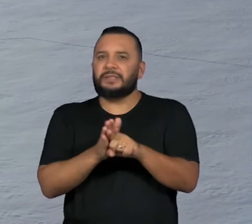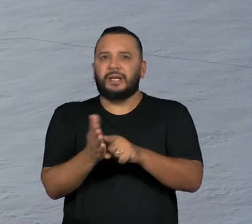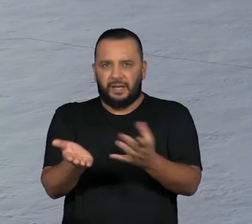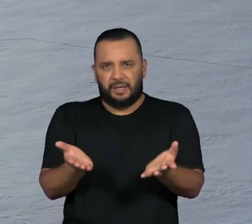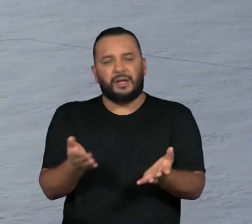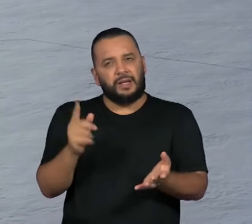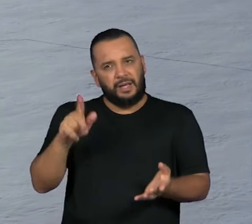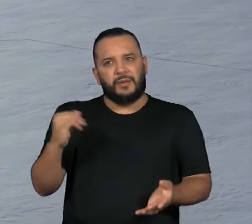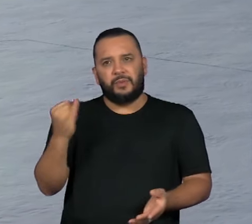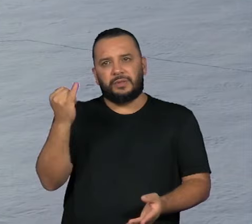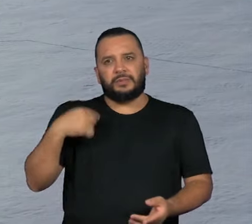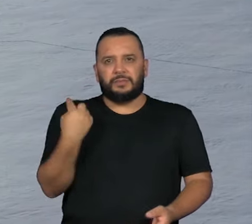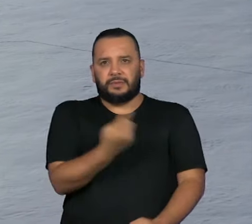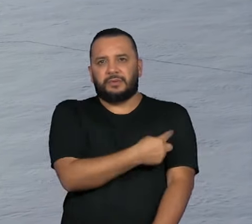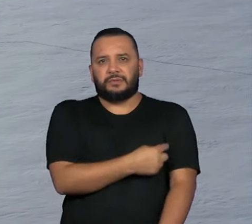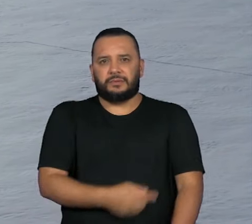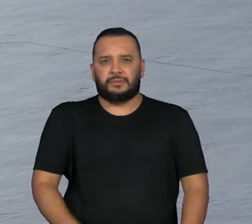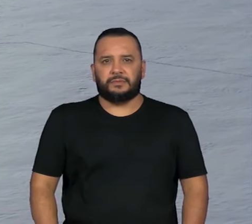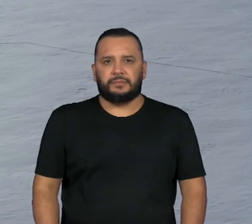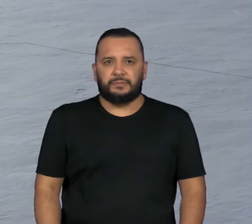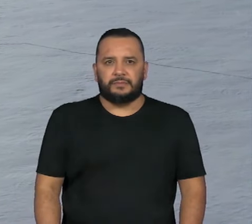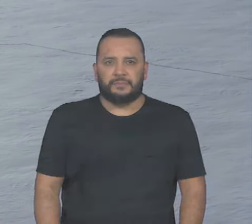gente.